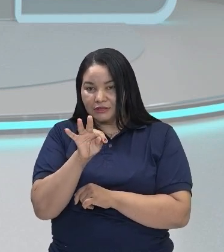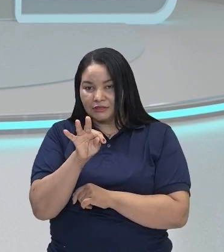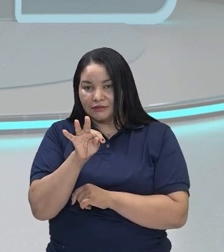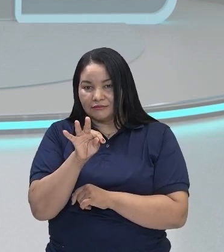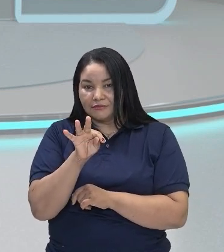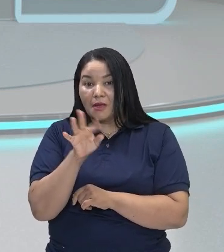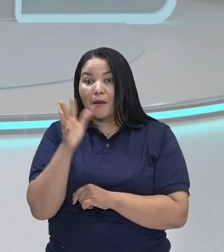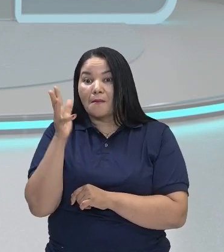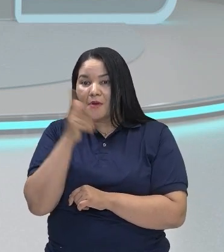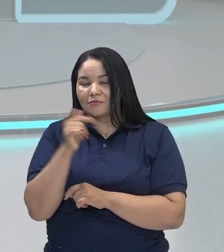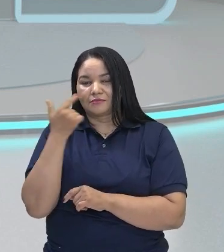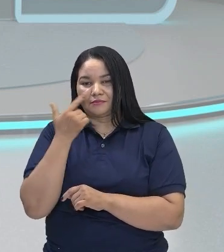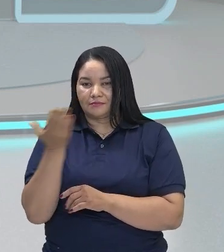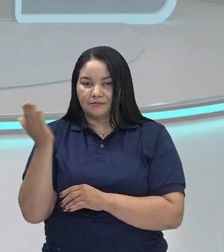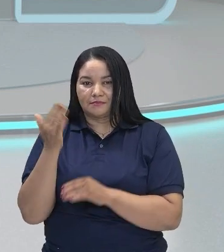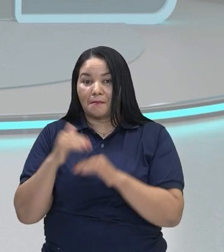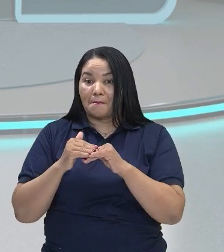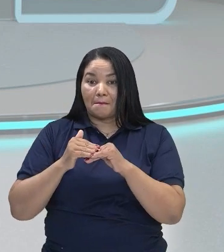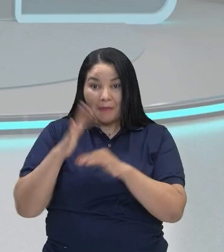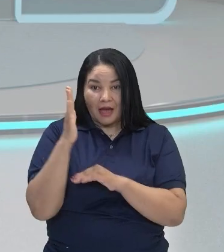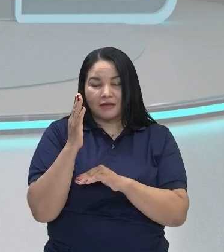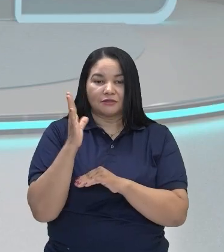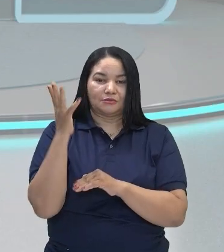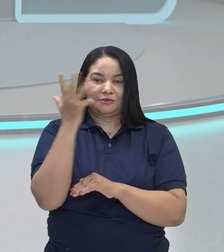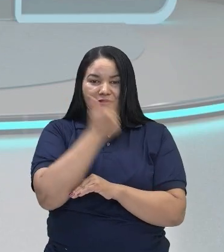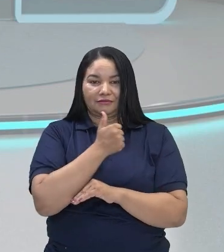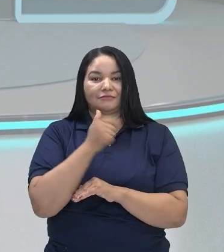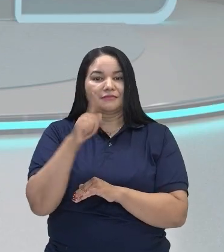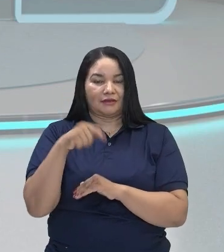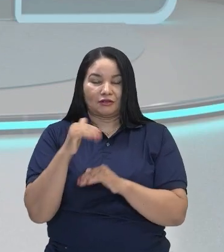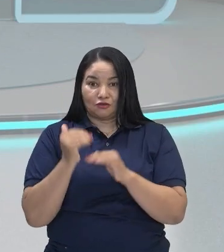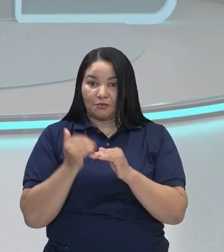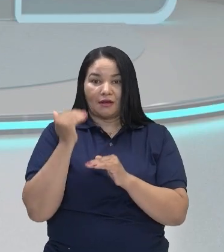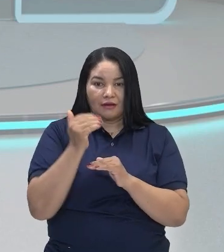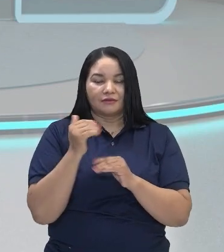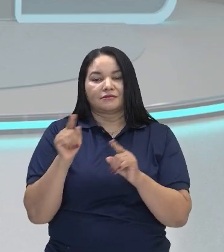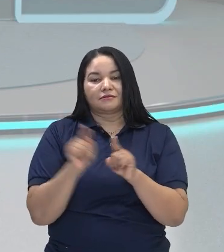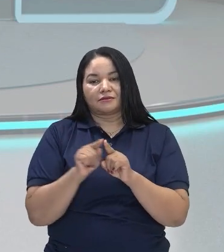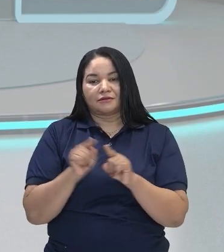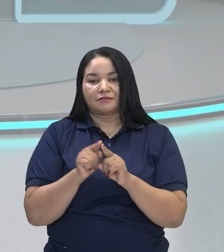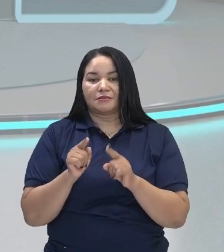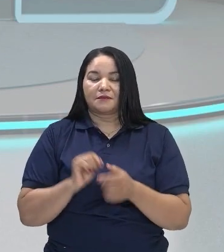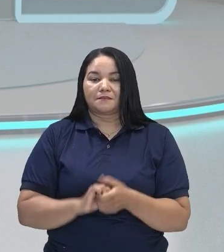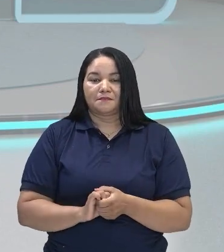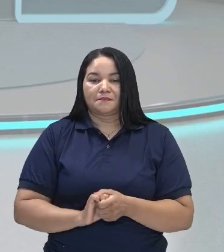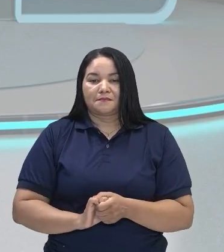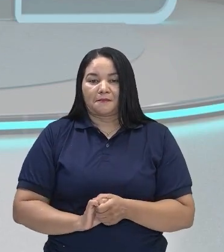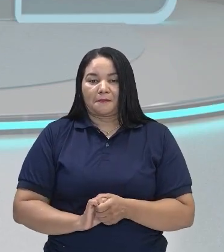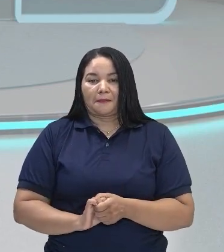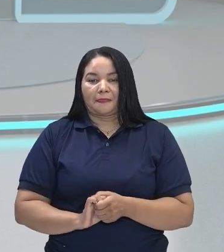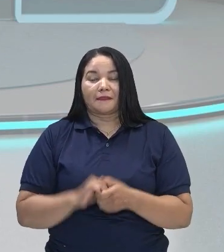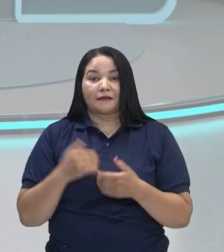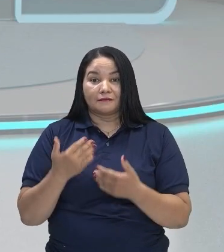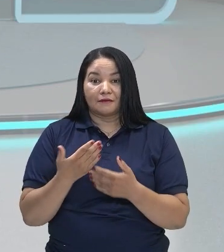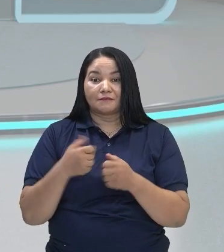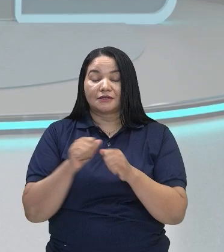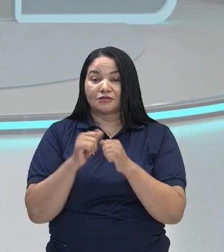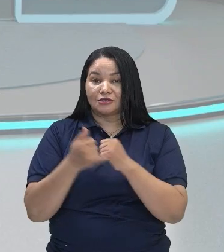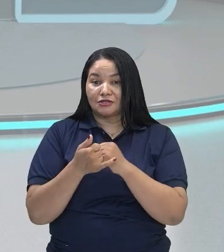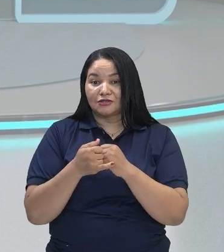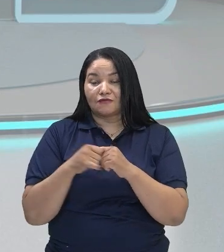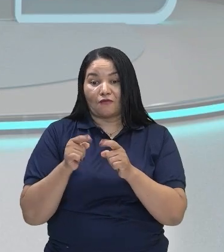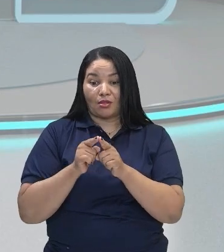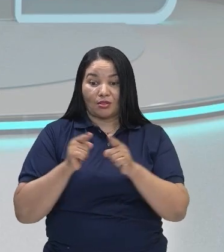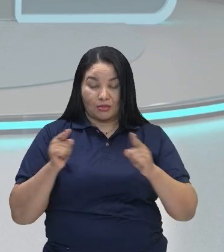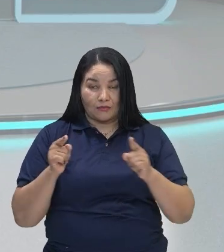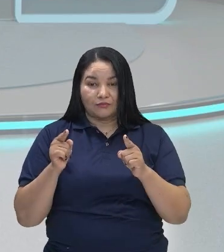é o mais bonito. É superlativo também. Só que beautiful é um adjetivo longo. E a formação